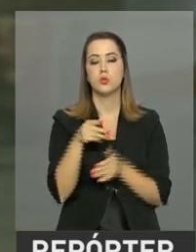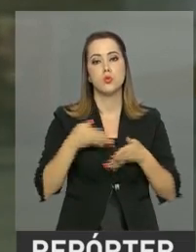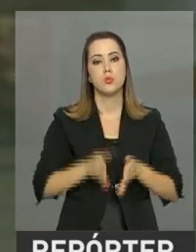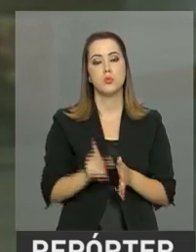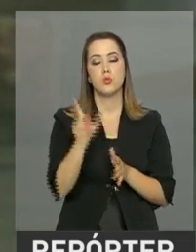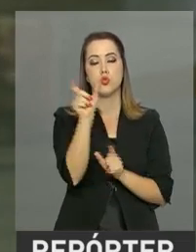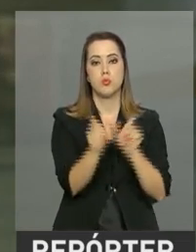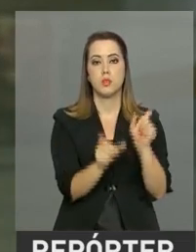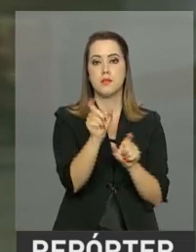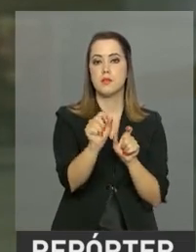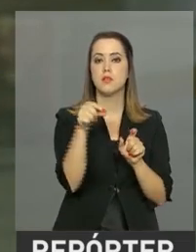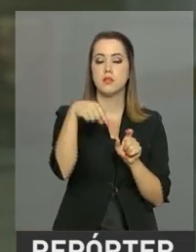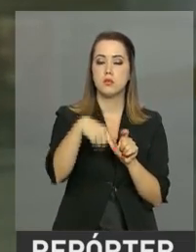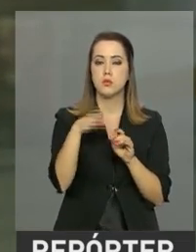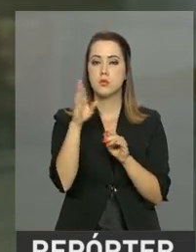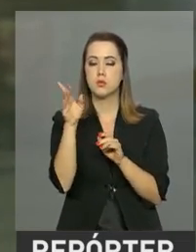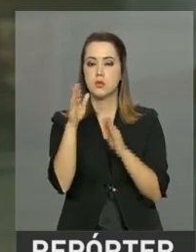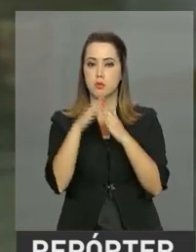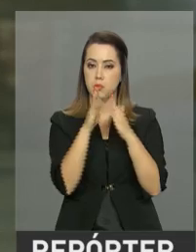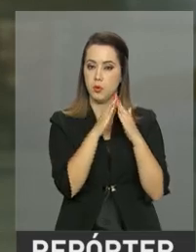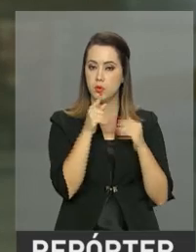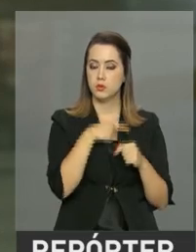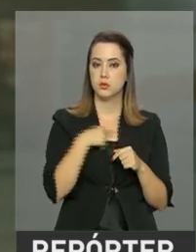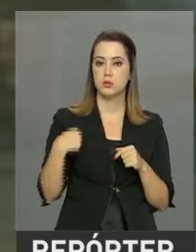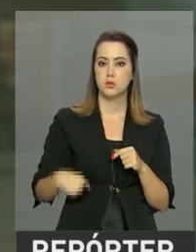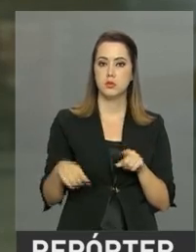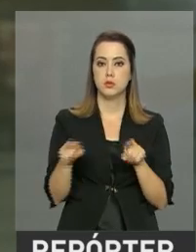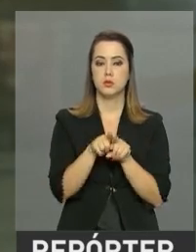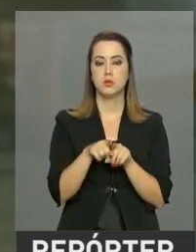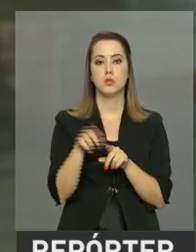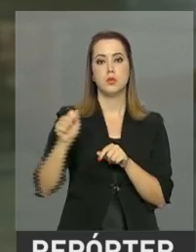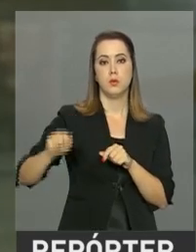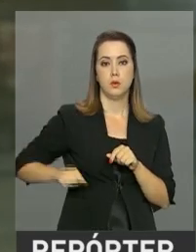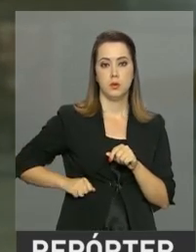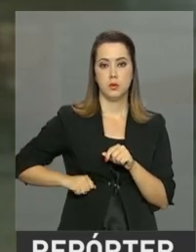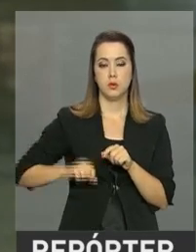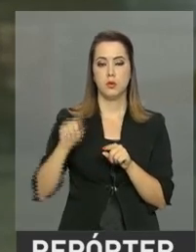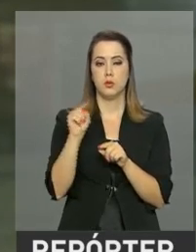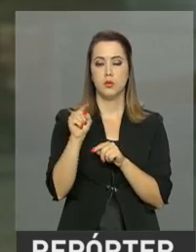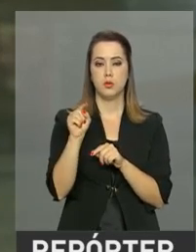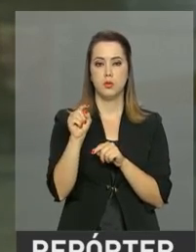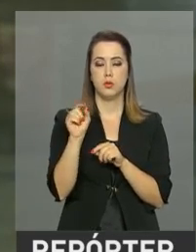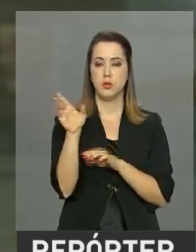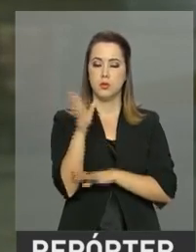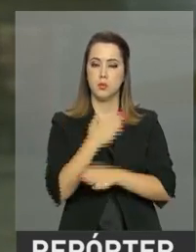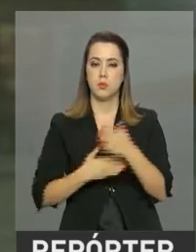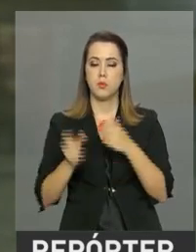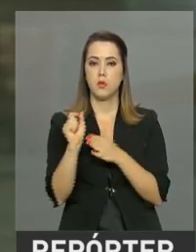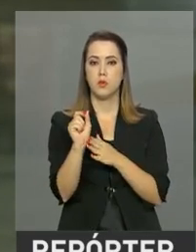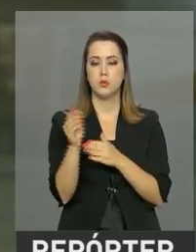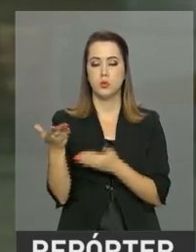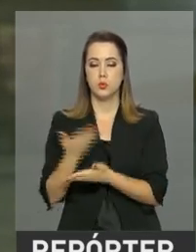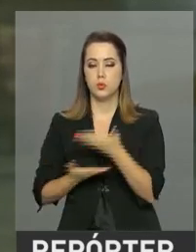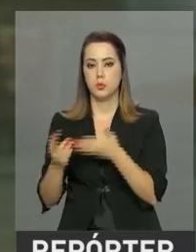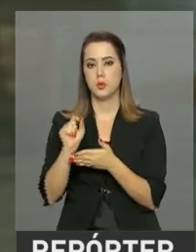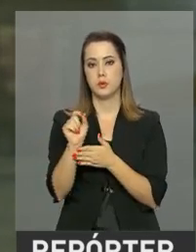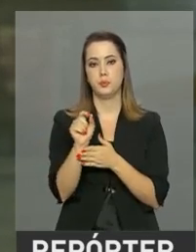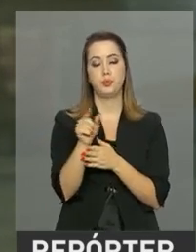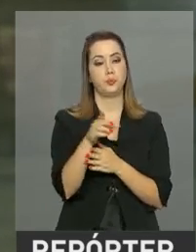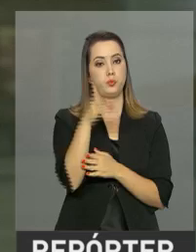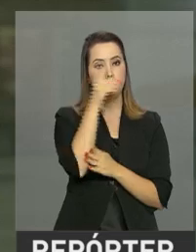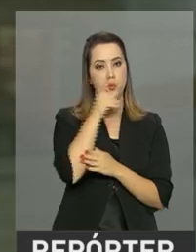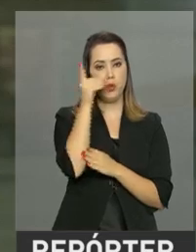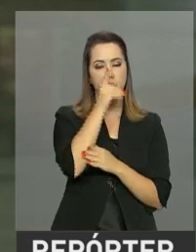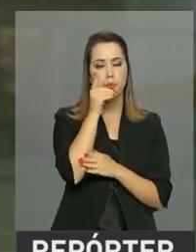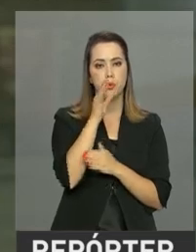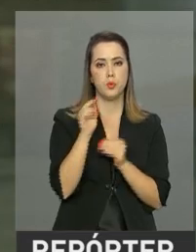o embaixador Roberto Azevedo, diretor-geral da Organização Mundial do Comércio. No domingo pela manhã, o presidente Michel